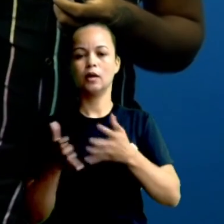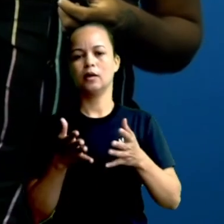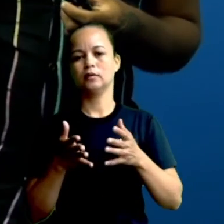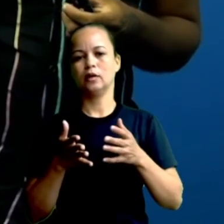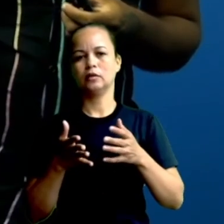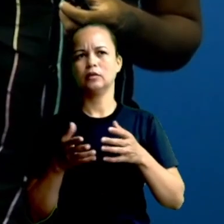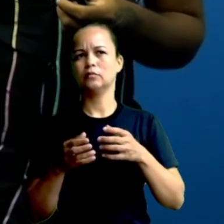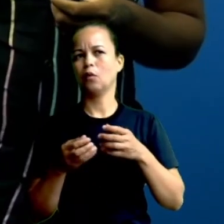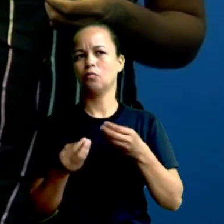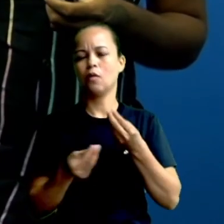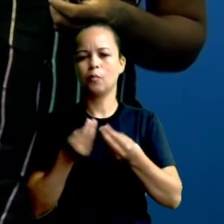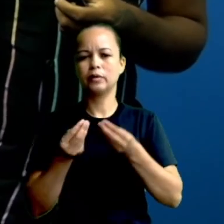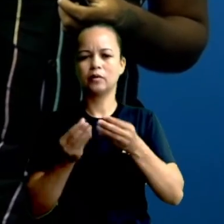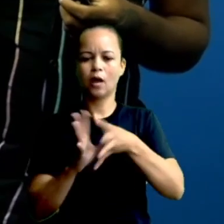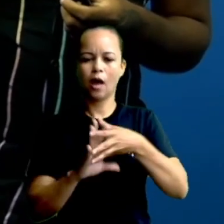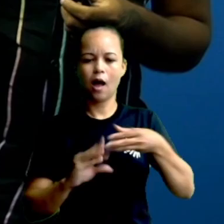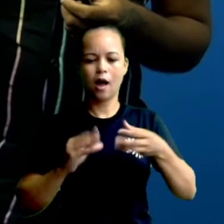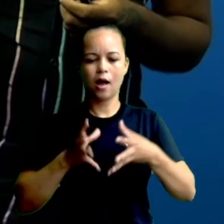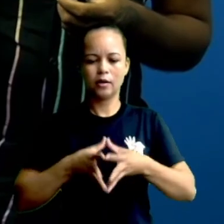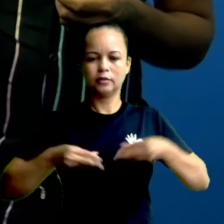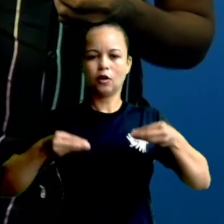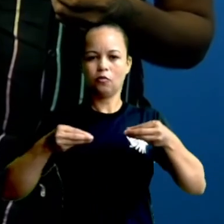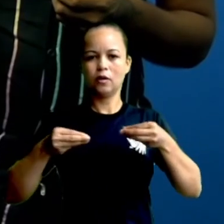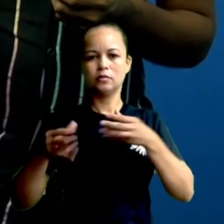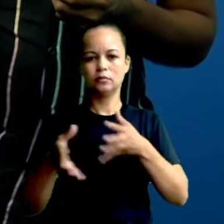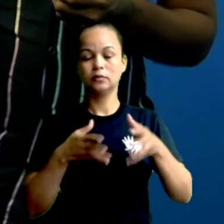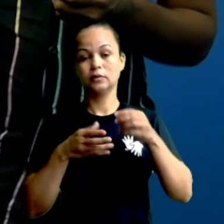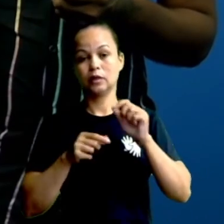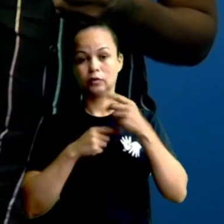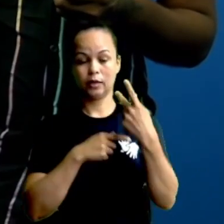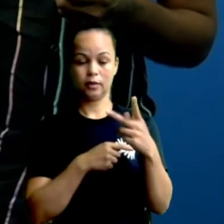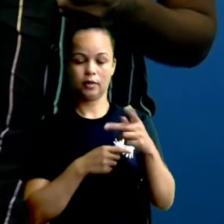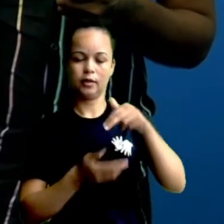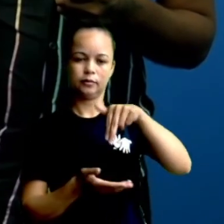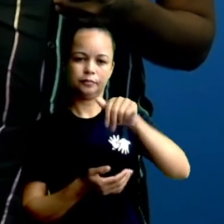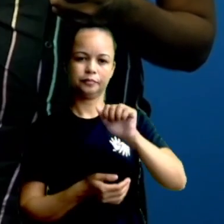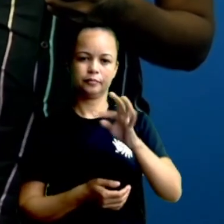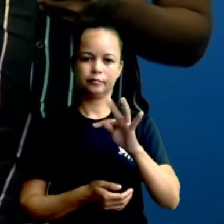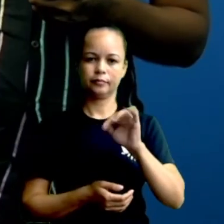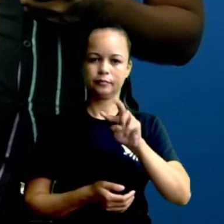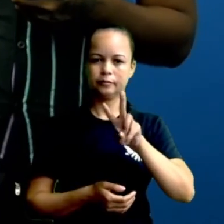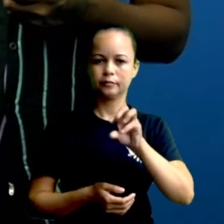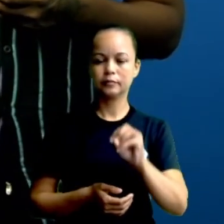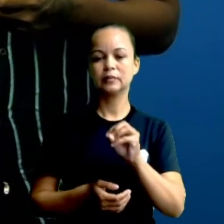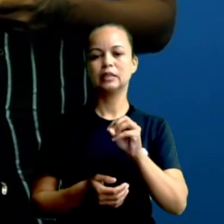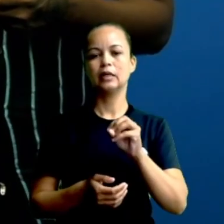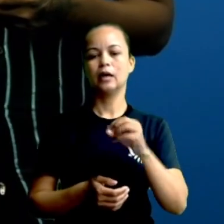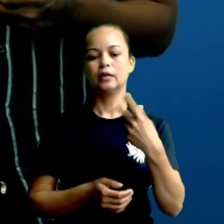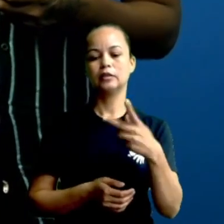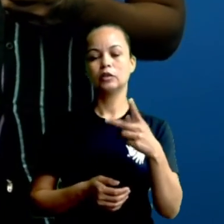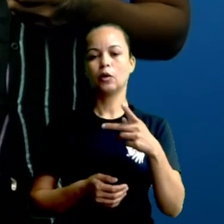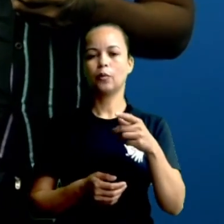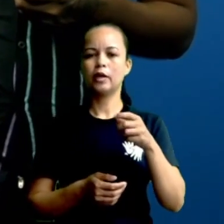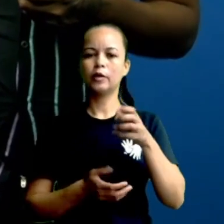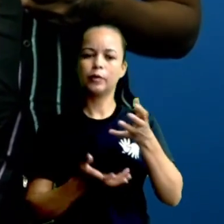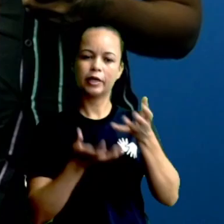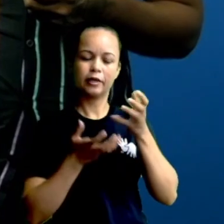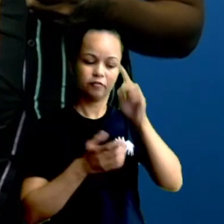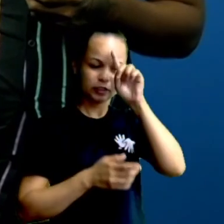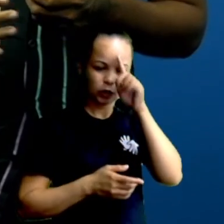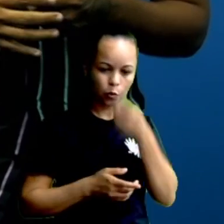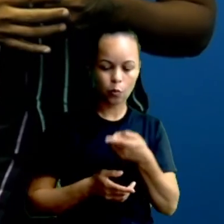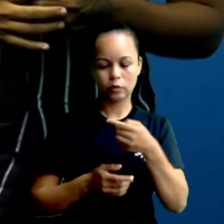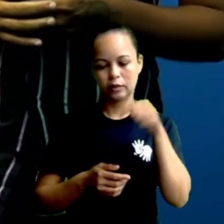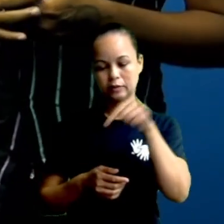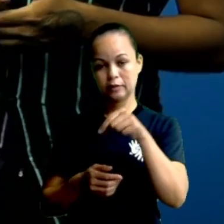levando a salvação e a civilização para aquele nativo. Então, o nativo ele tinha que se submeter àquilo que o colonizador queria,